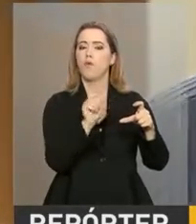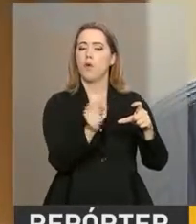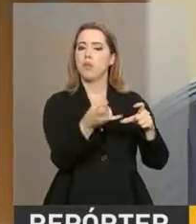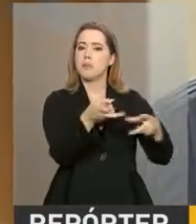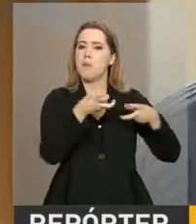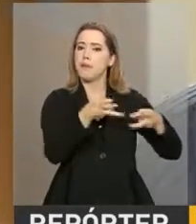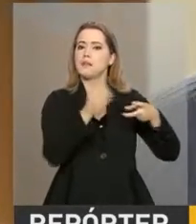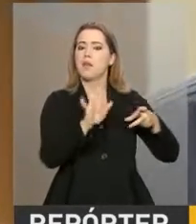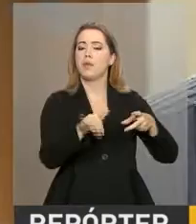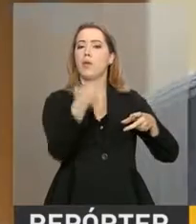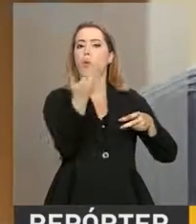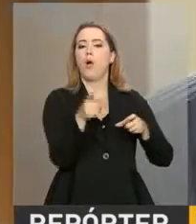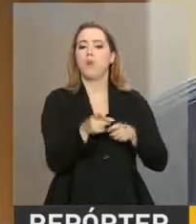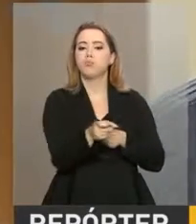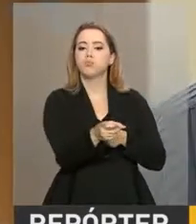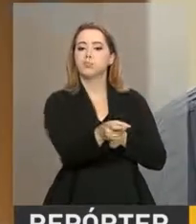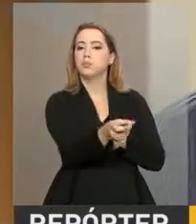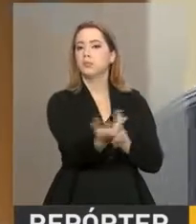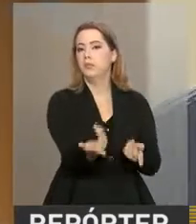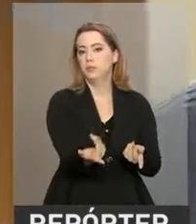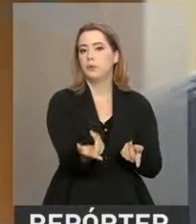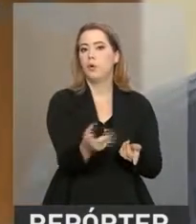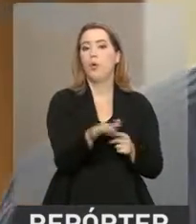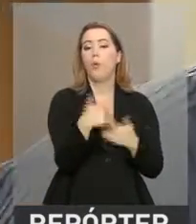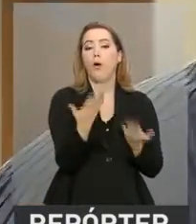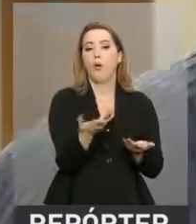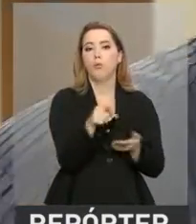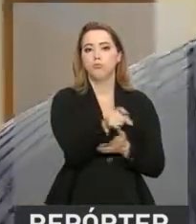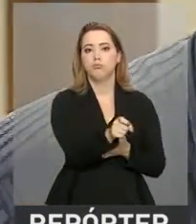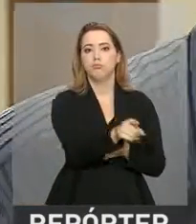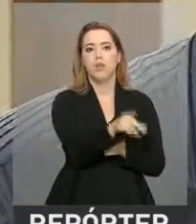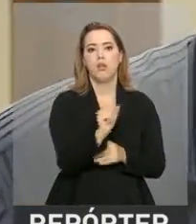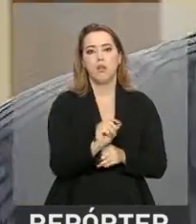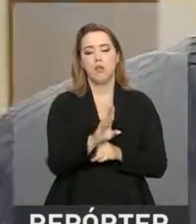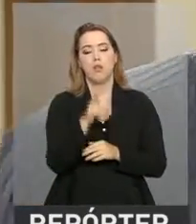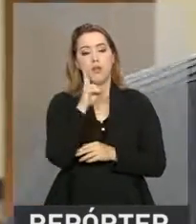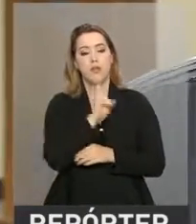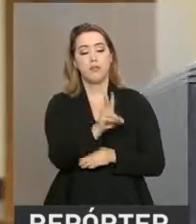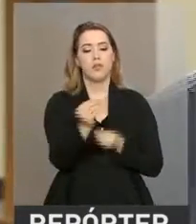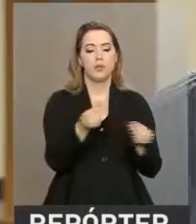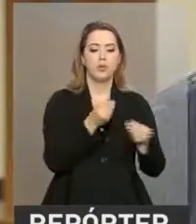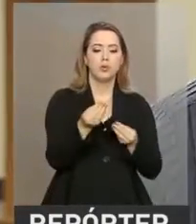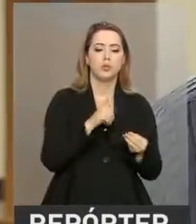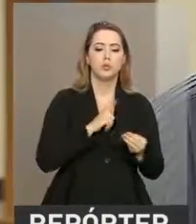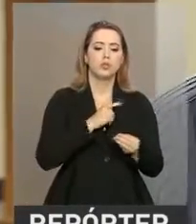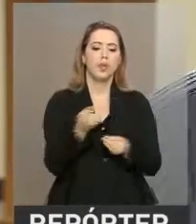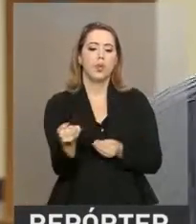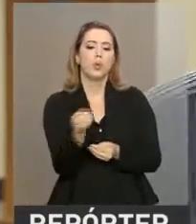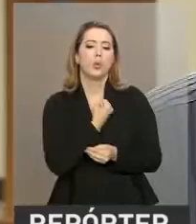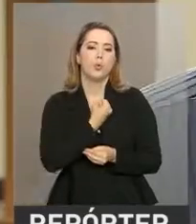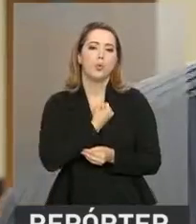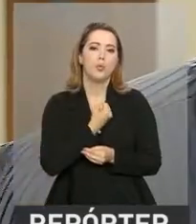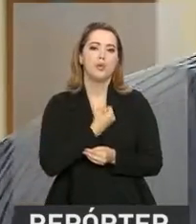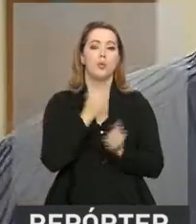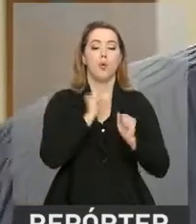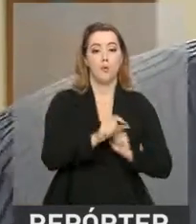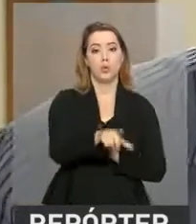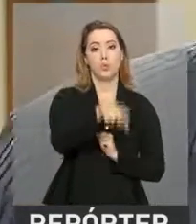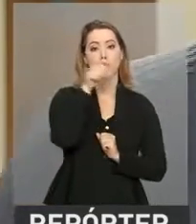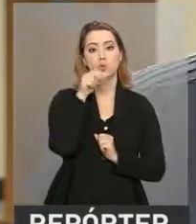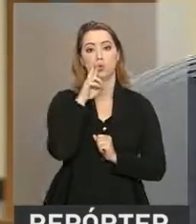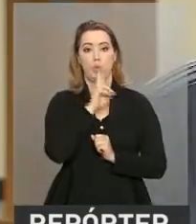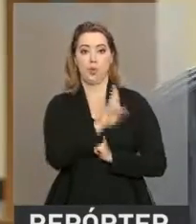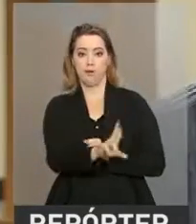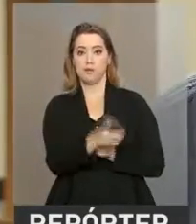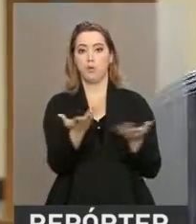ele vai identificar se é uma praga ou inimigo natural, ele pode inserir a quantidade de pragas e com isso ele pode tomar decisões. A gente trabalhou muito com ação,